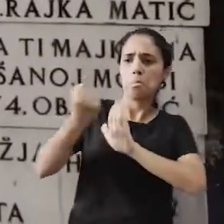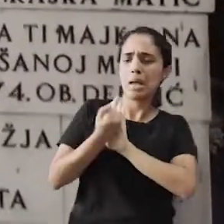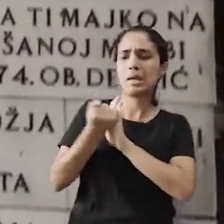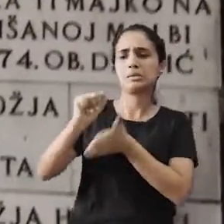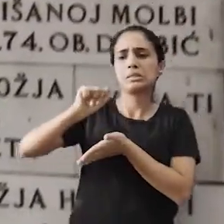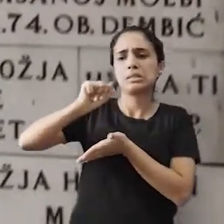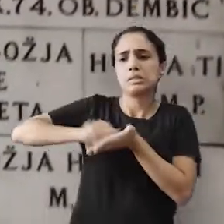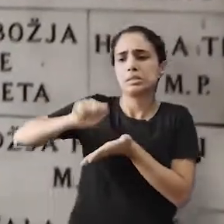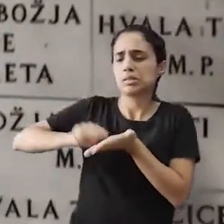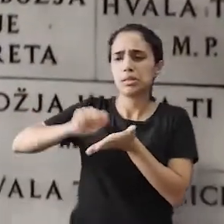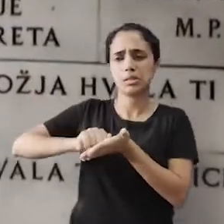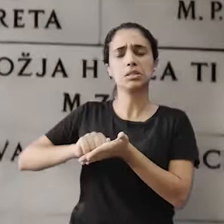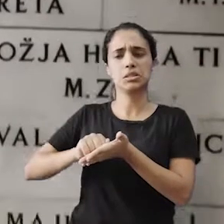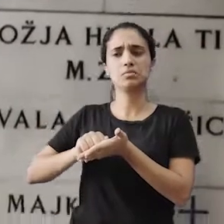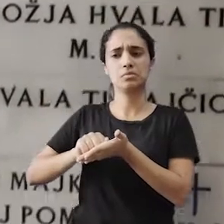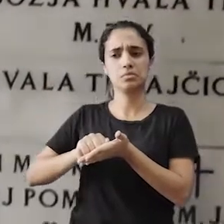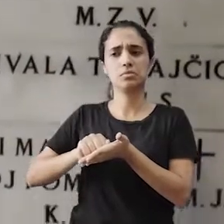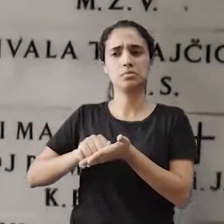são escritas, né? De...